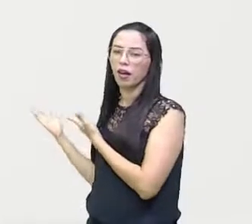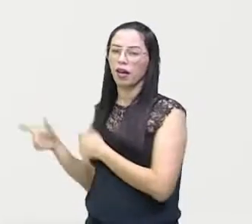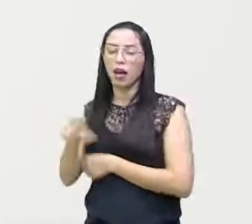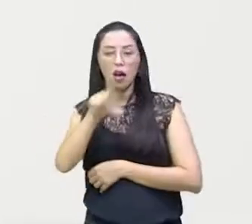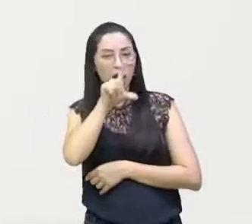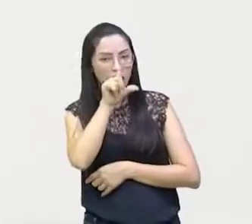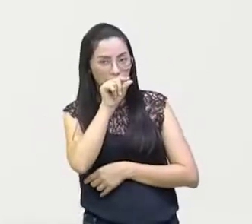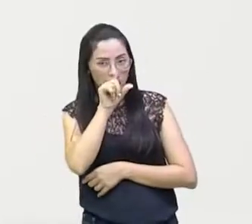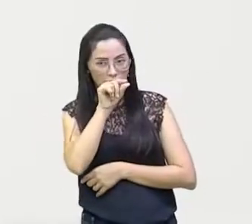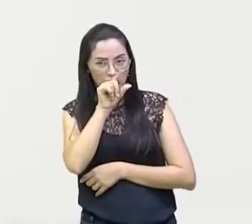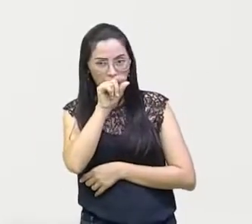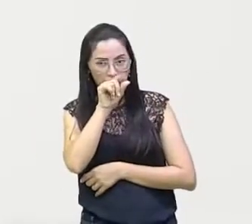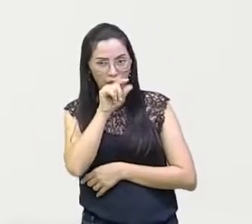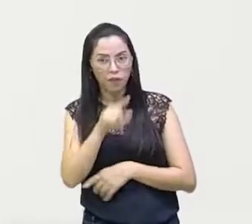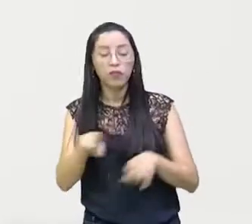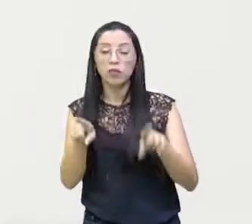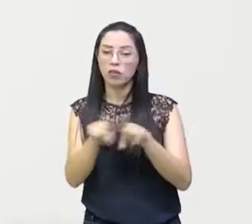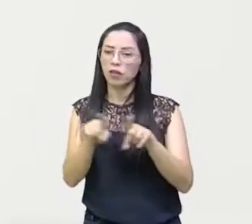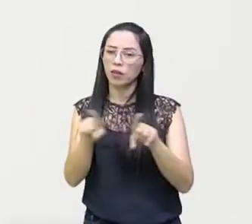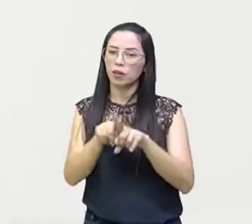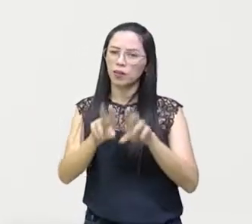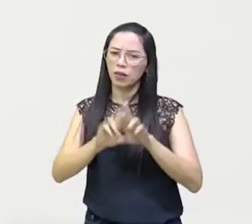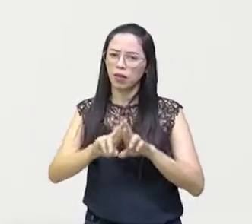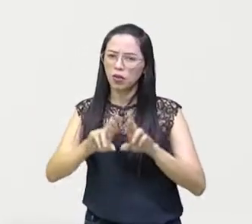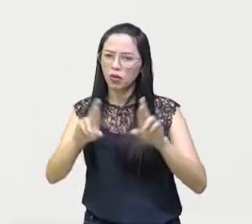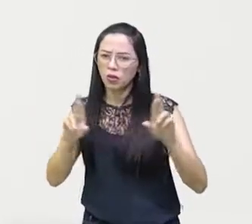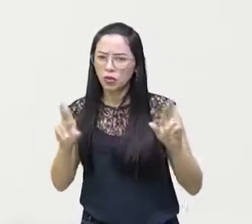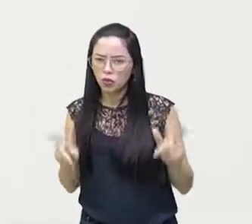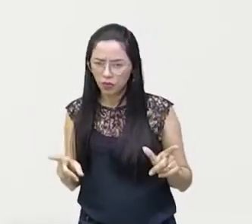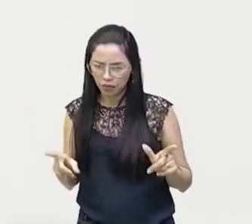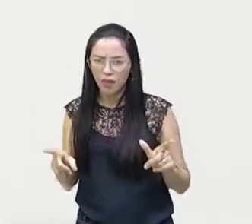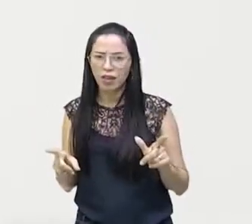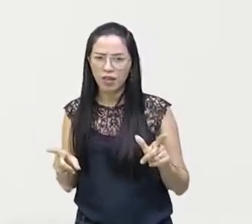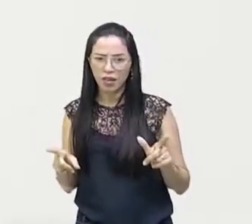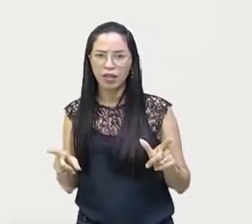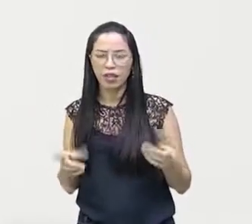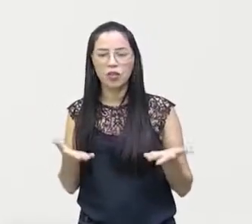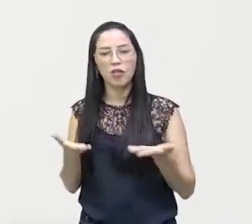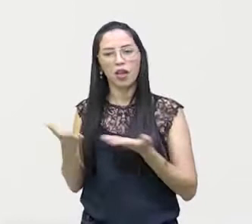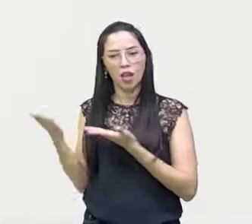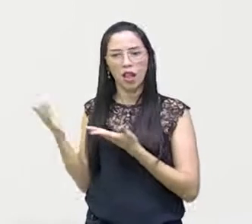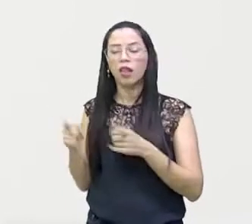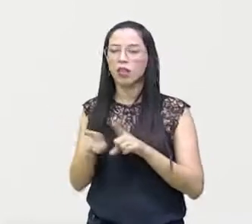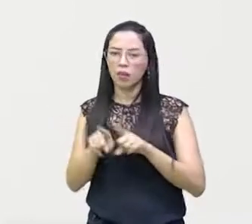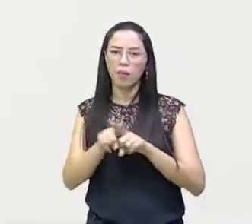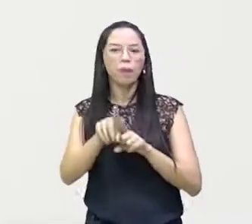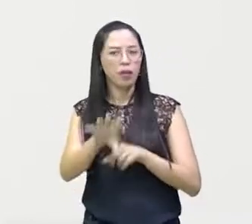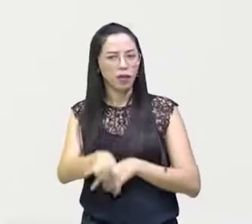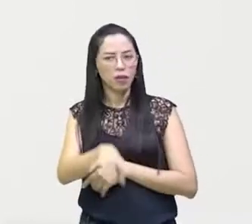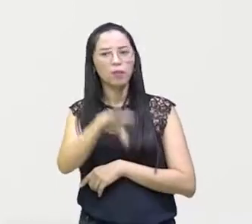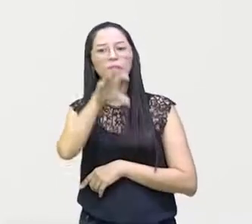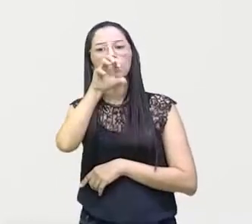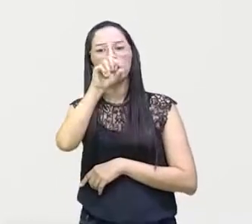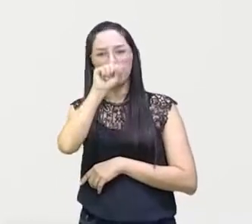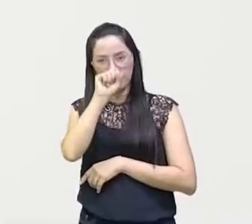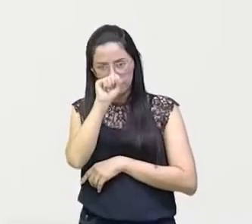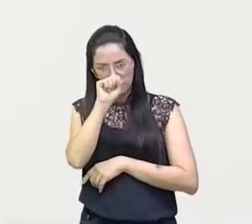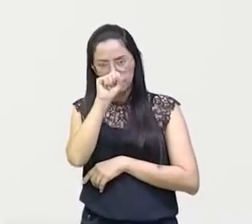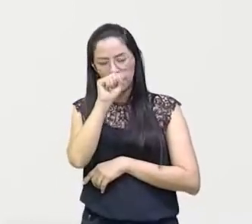uma circulação pulmonar e uma circulação sistêmica,